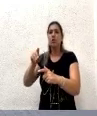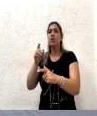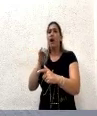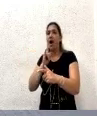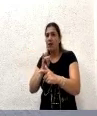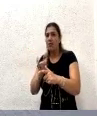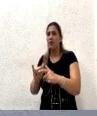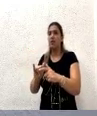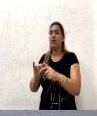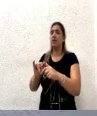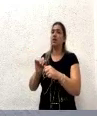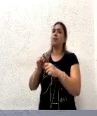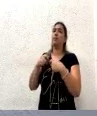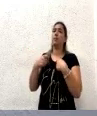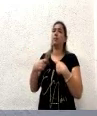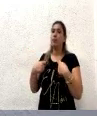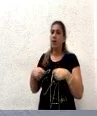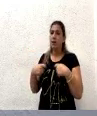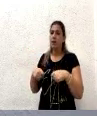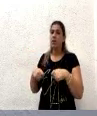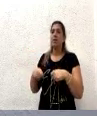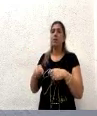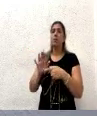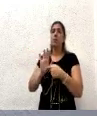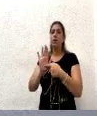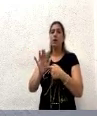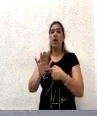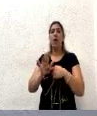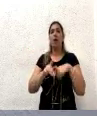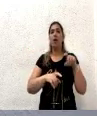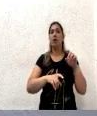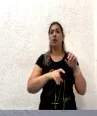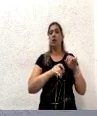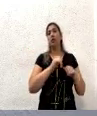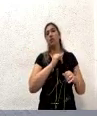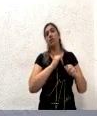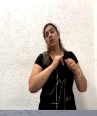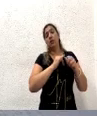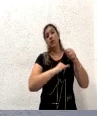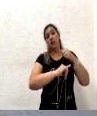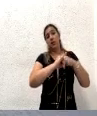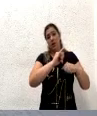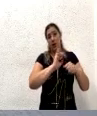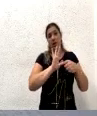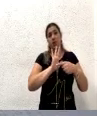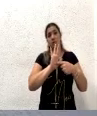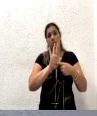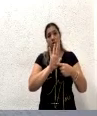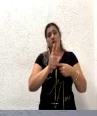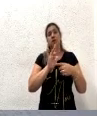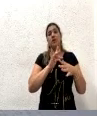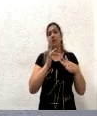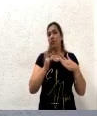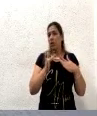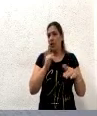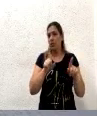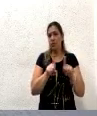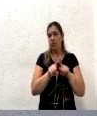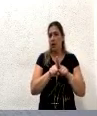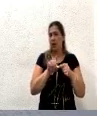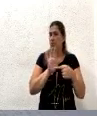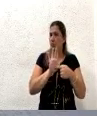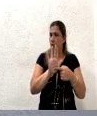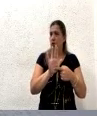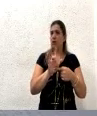avisa, comunica, usa a rede social para isso. E agora, em tempos de pré-epidemia, o nosso